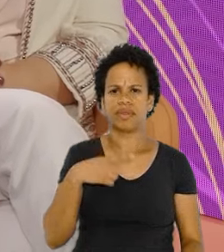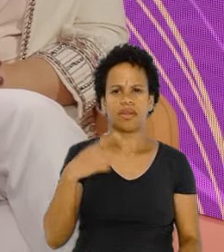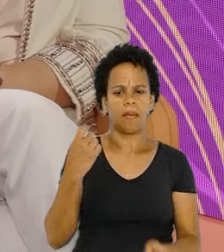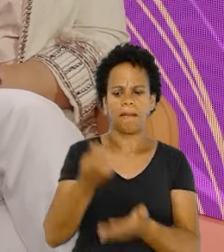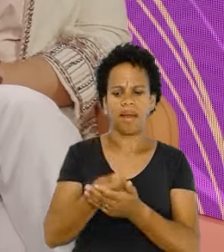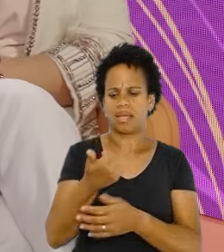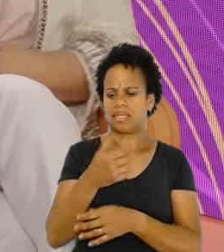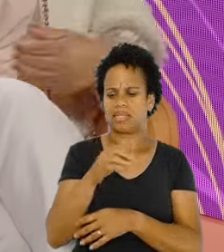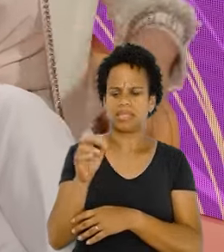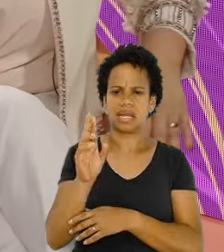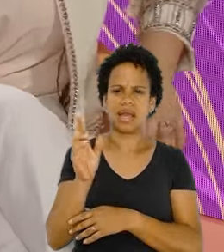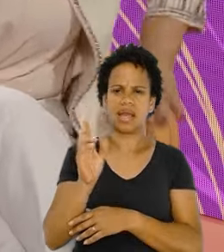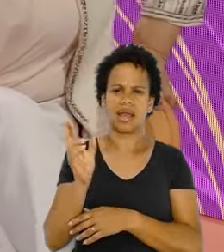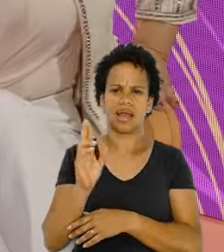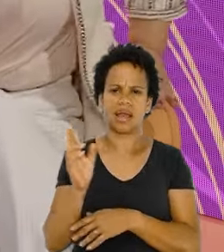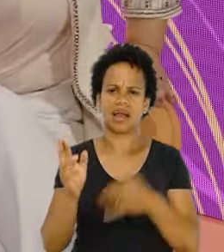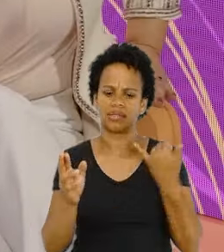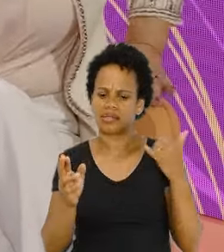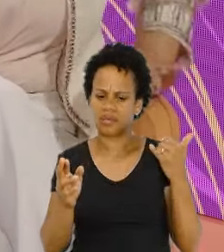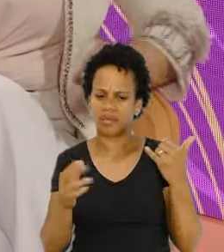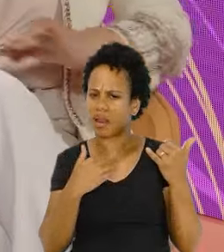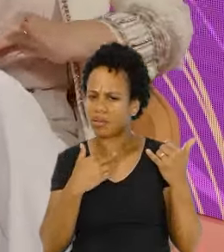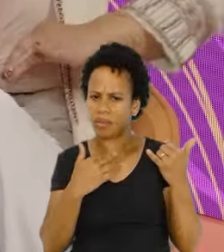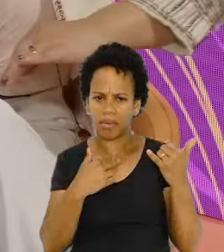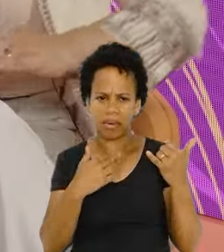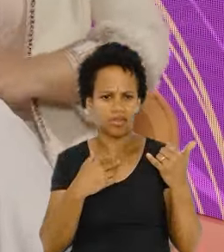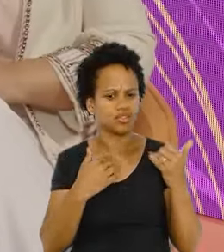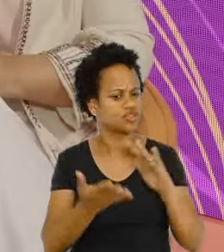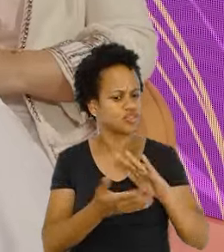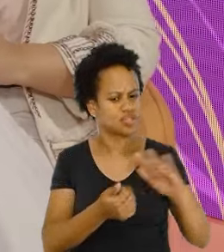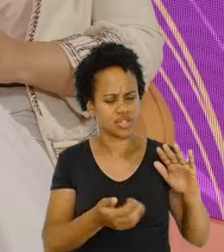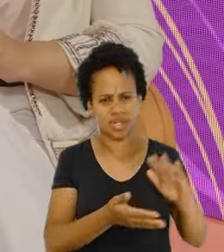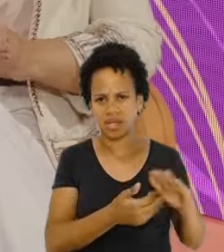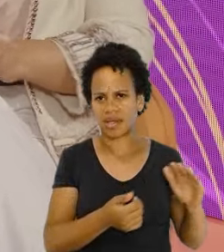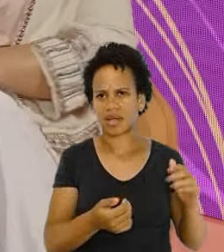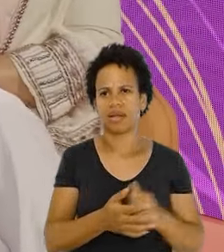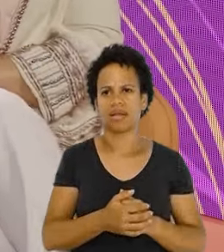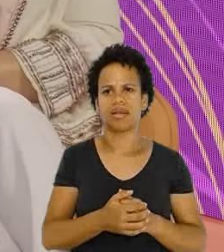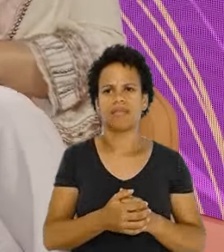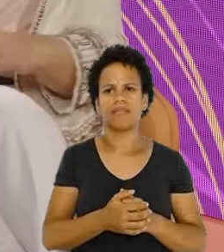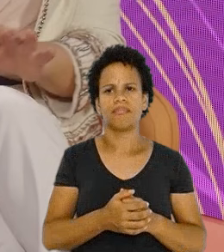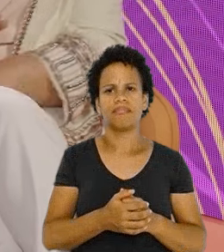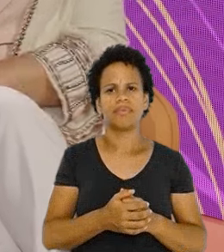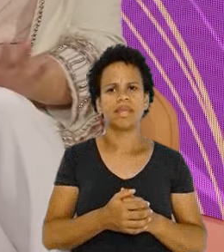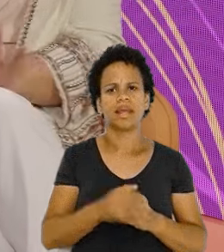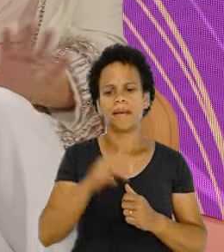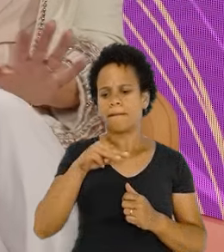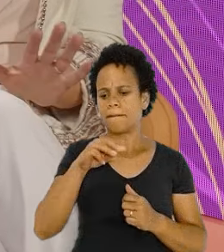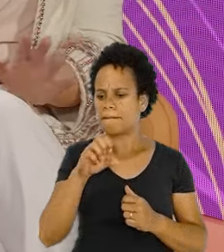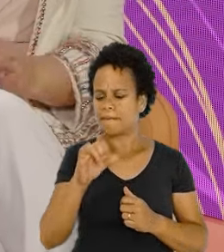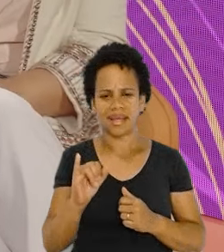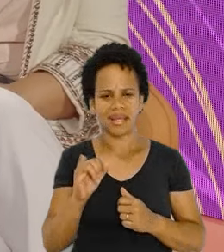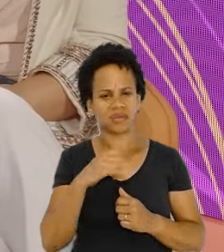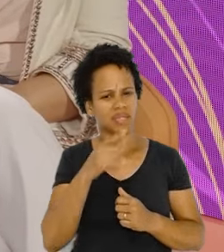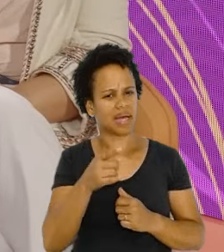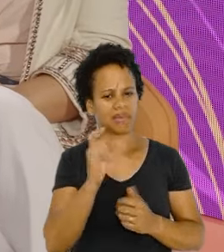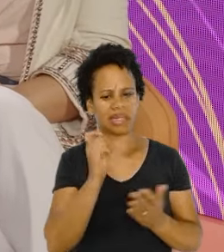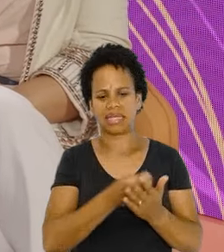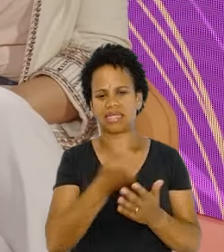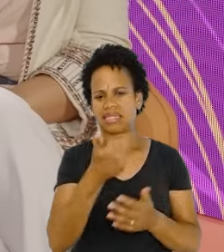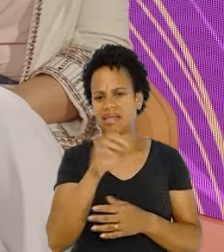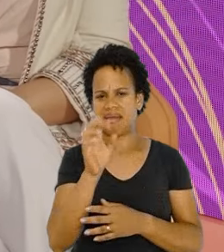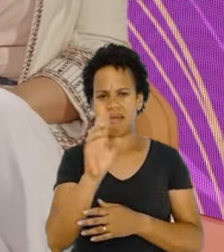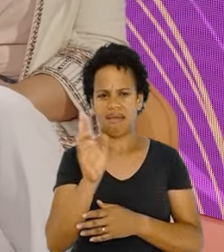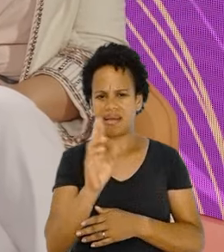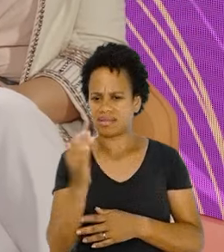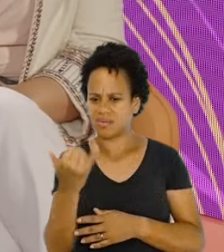r$ 1 de celular pode tirar esse pagamento de celular esse valor assim foi mais ou menos assim ele foi